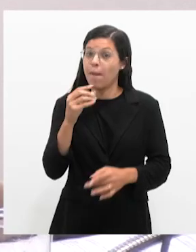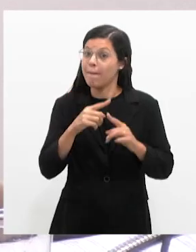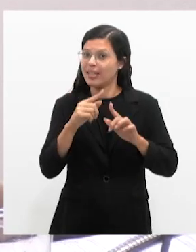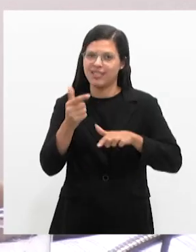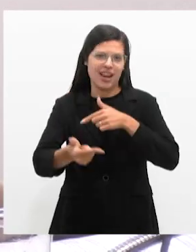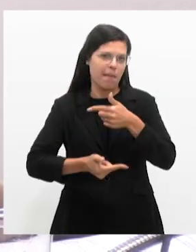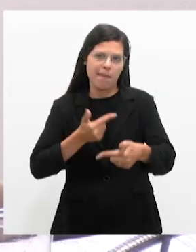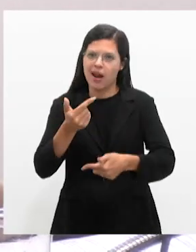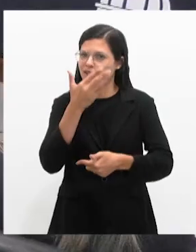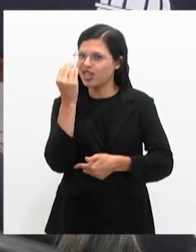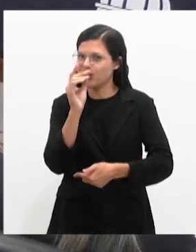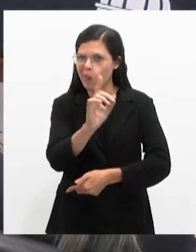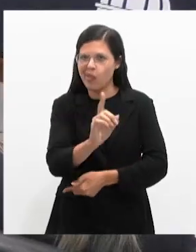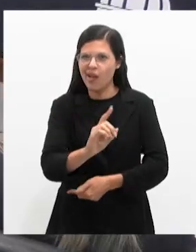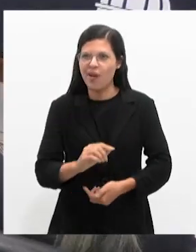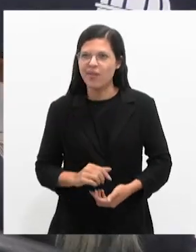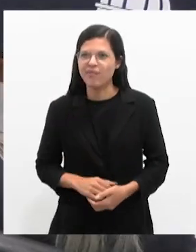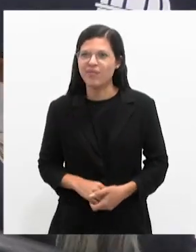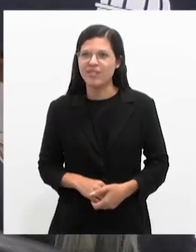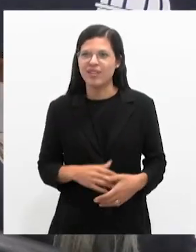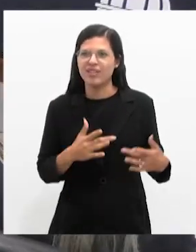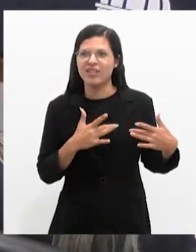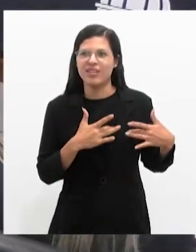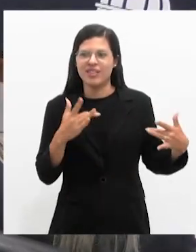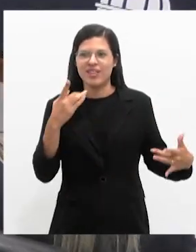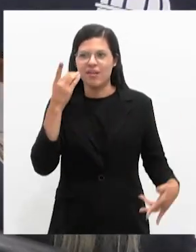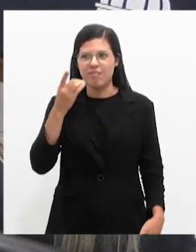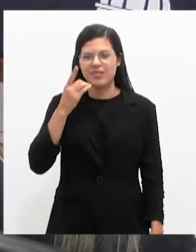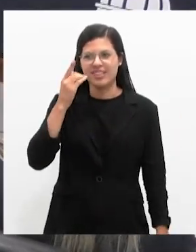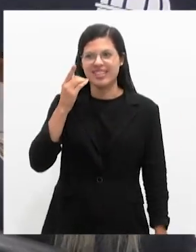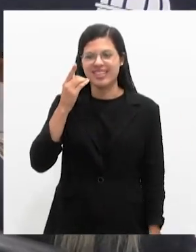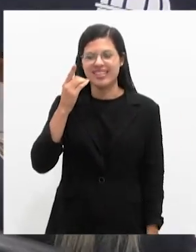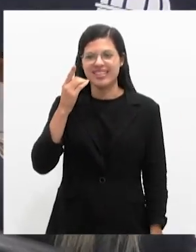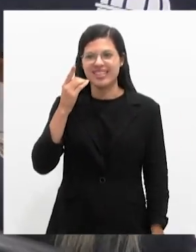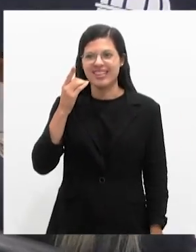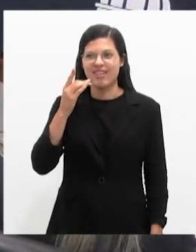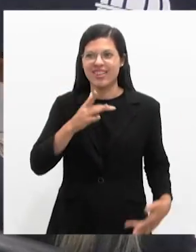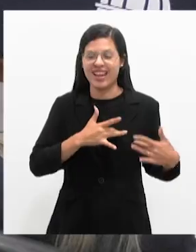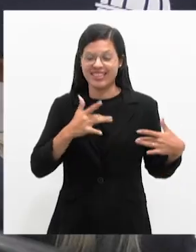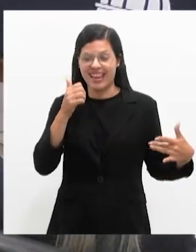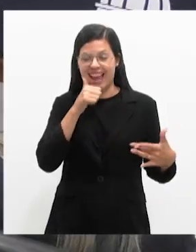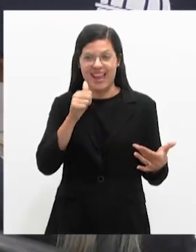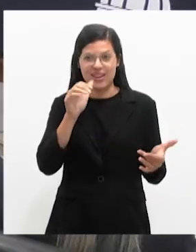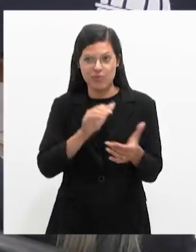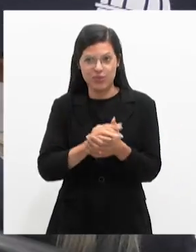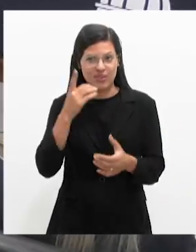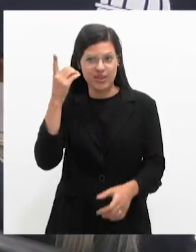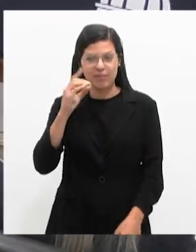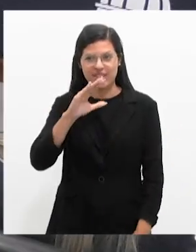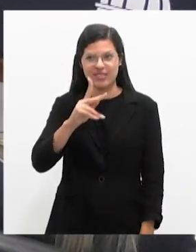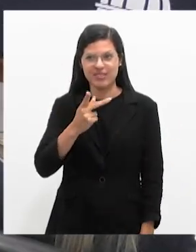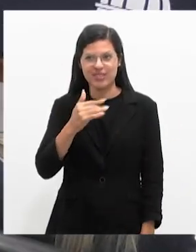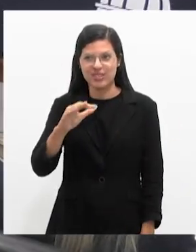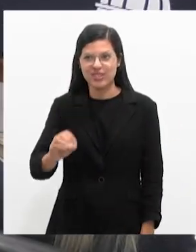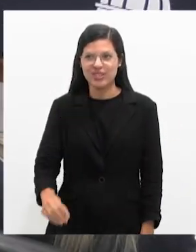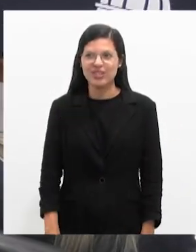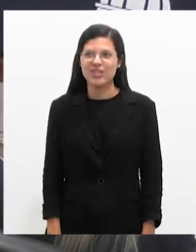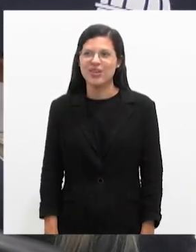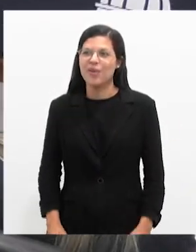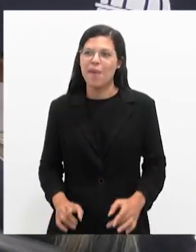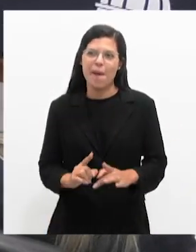não esqueceu. Já a minha solidariedade à esposa do deputado Chico Machado, a senhora Nilanda, é para outros motivos que não são aconselháveis